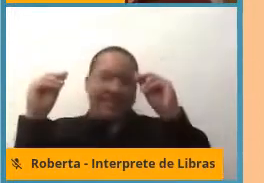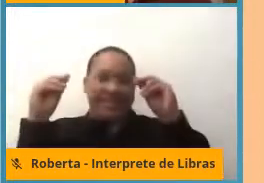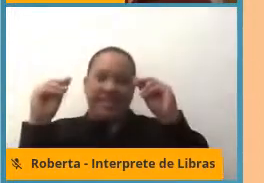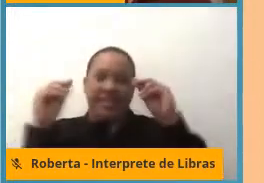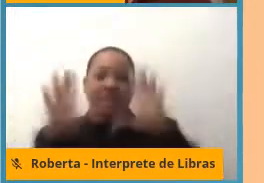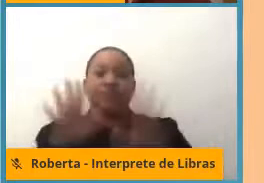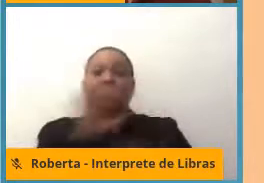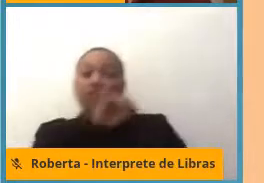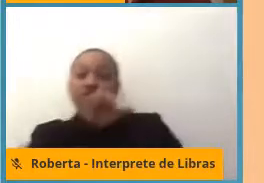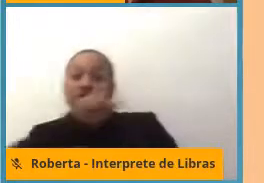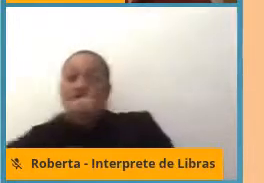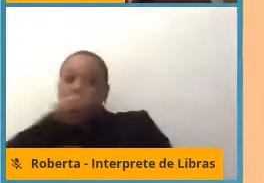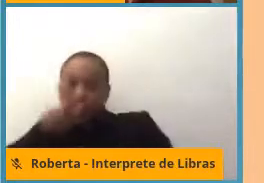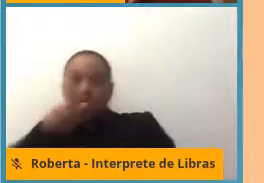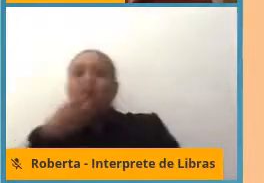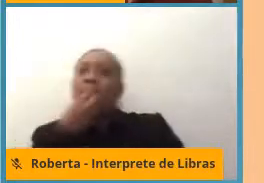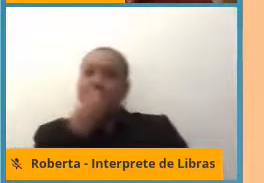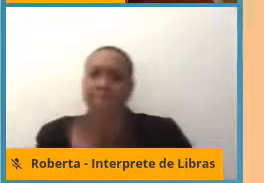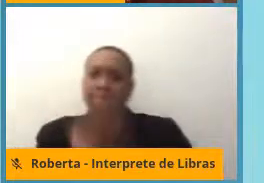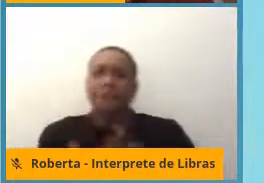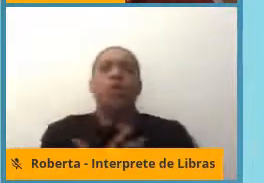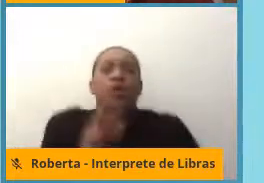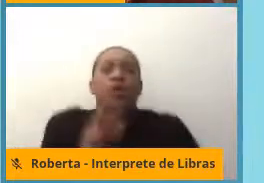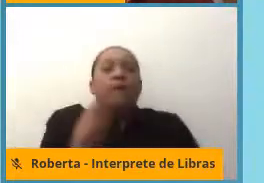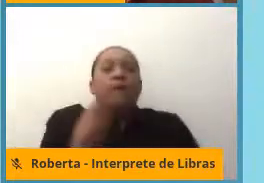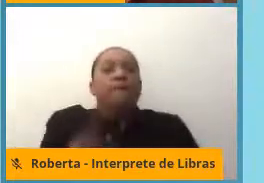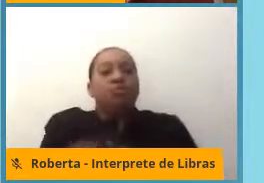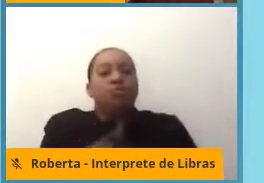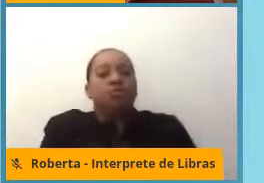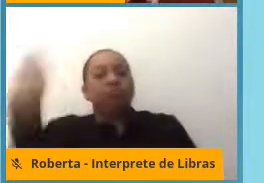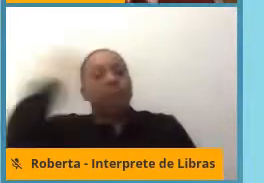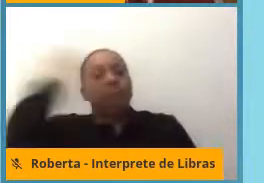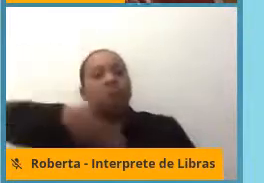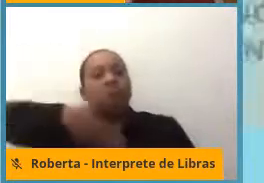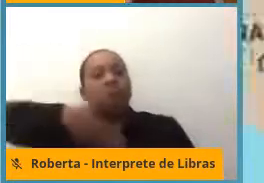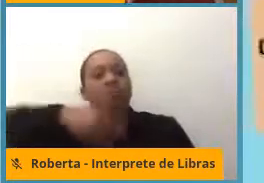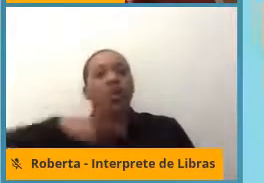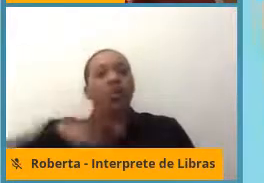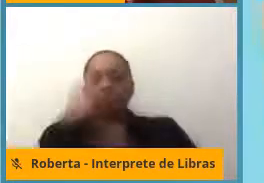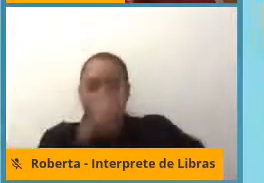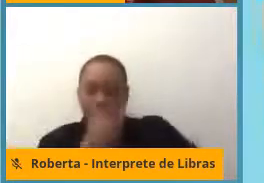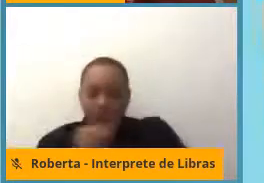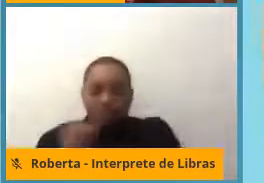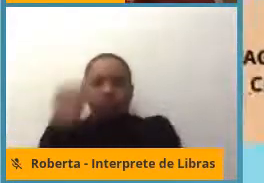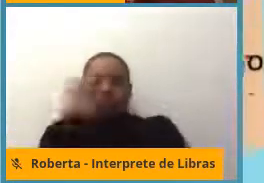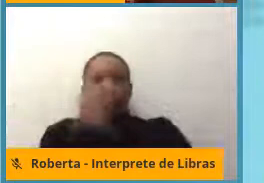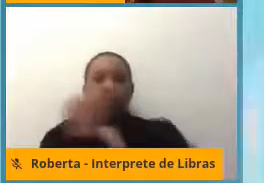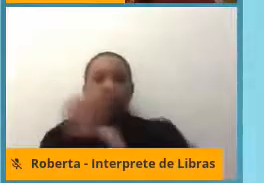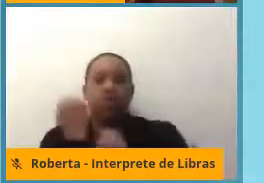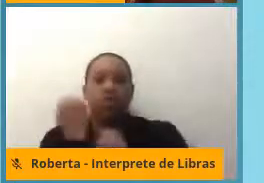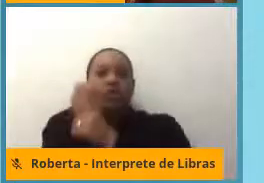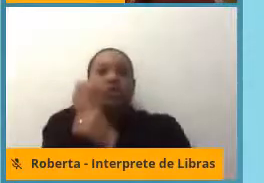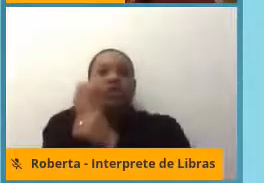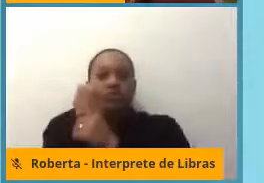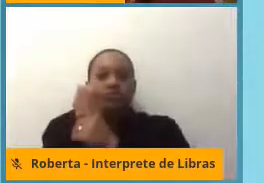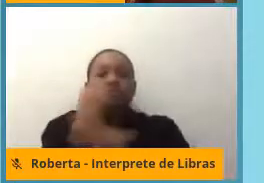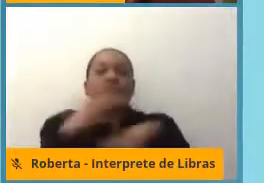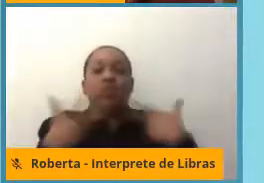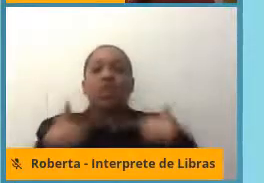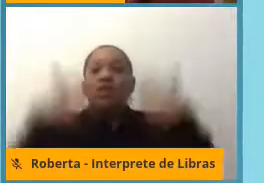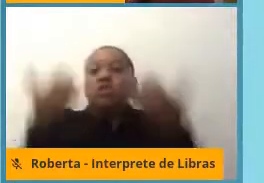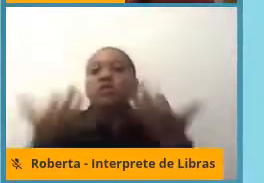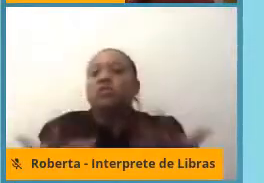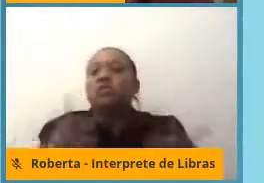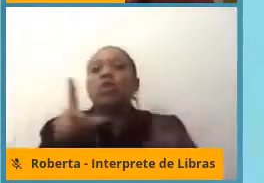uma certa imunidade. Então, vamos falar um pouco dessa parte do teste rápido, tá